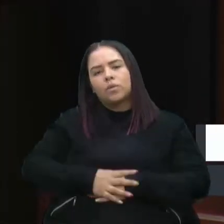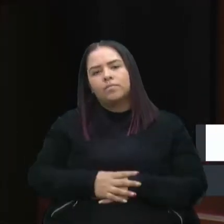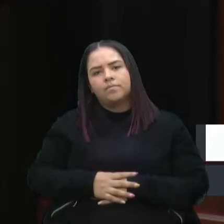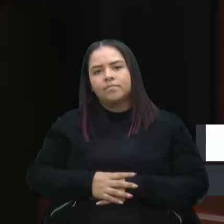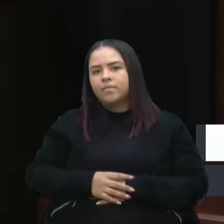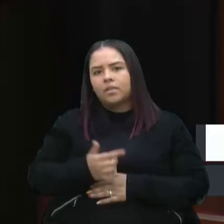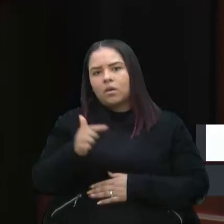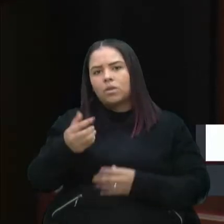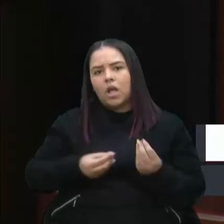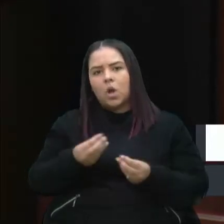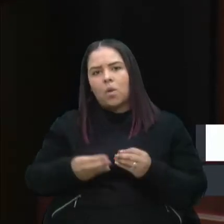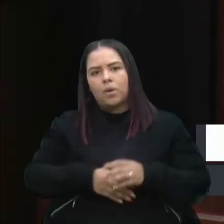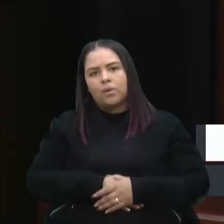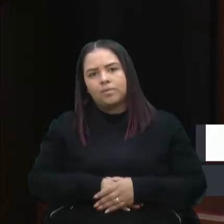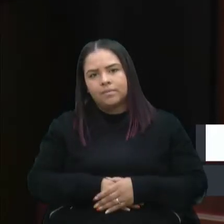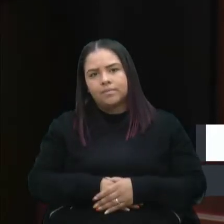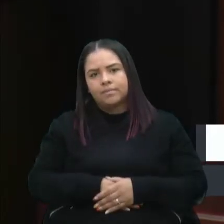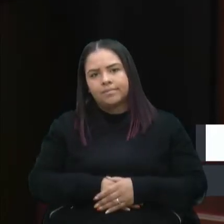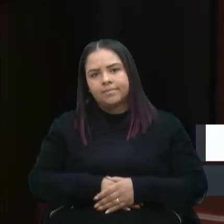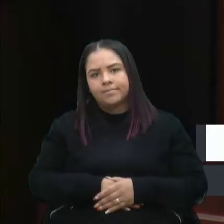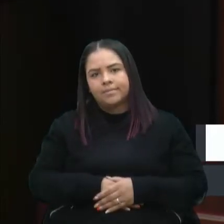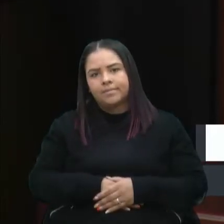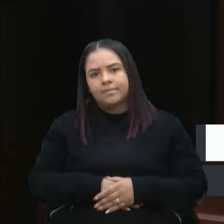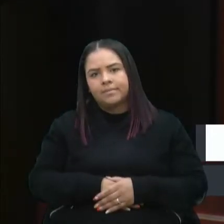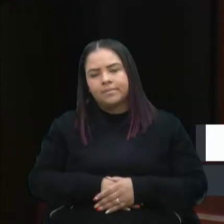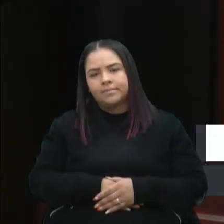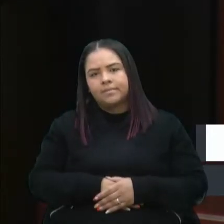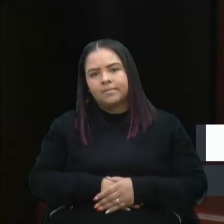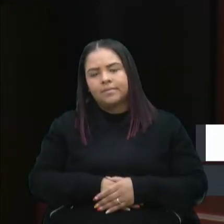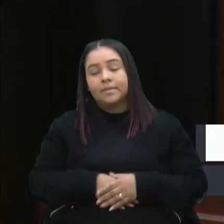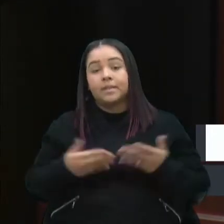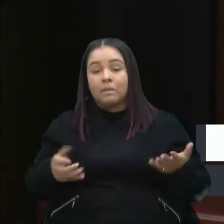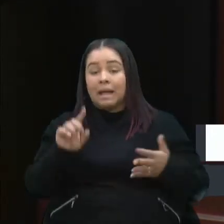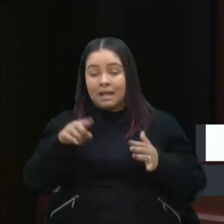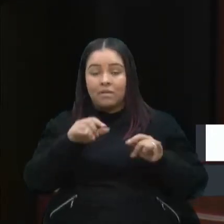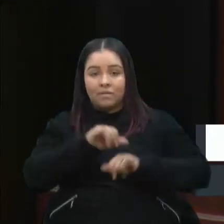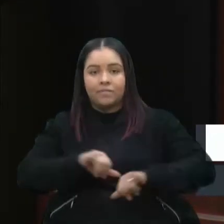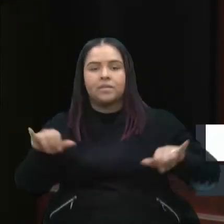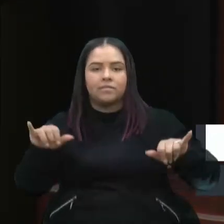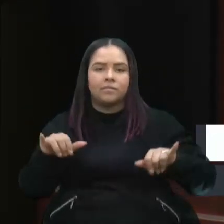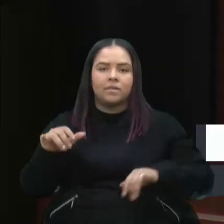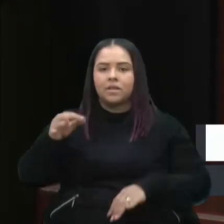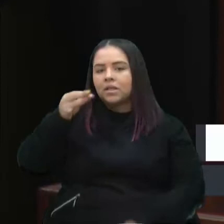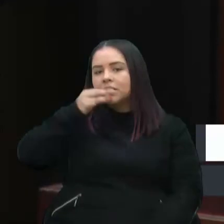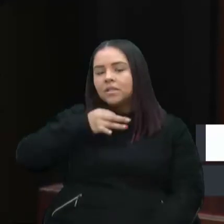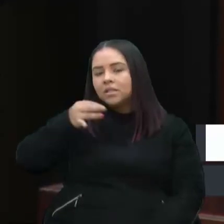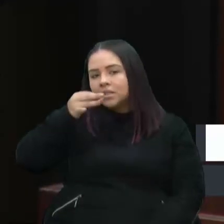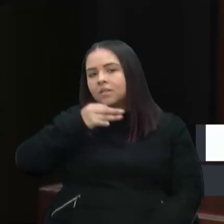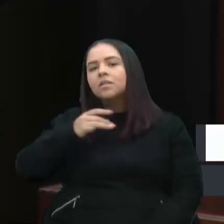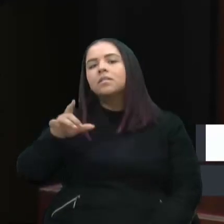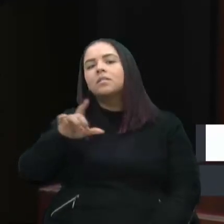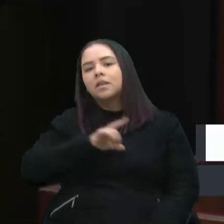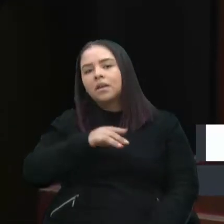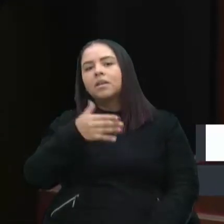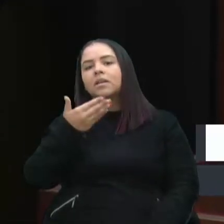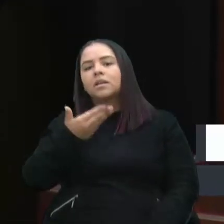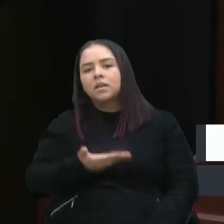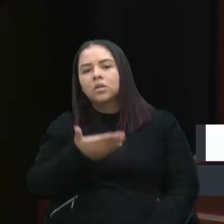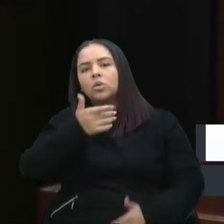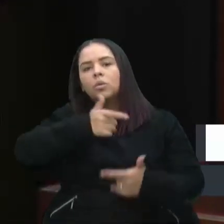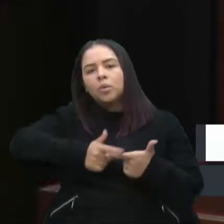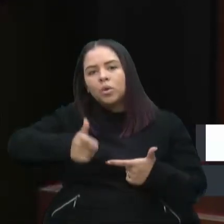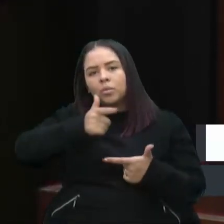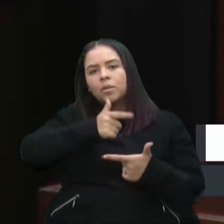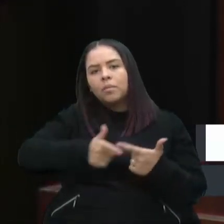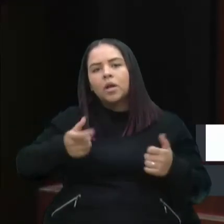Isso não existe. Então era essa a mensagem. Caxias se encontra nessa situação de problemas,